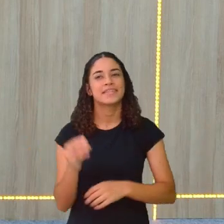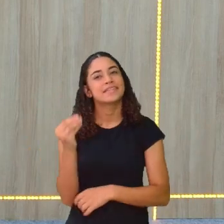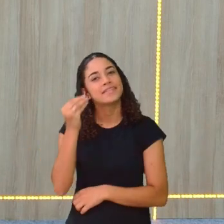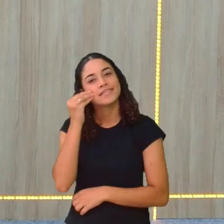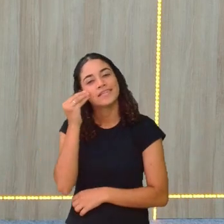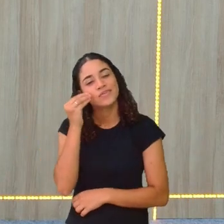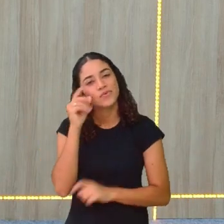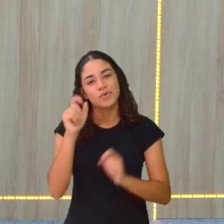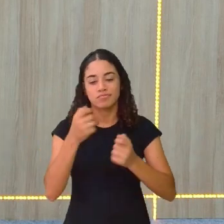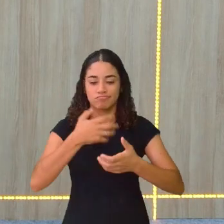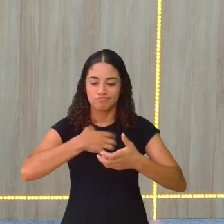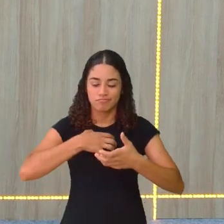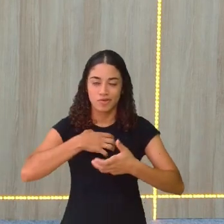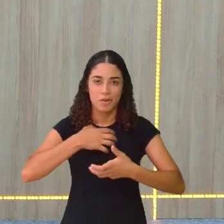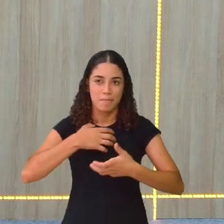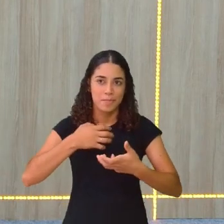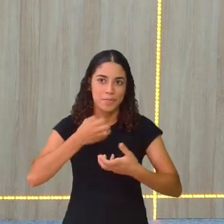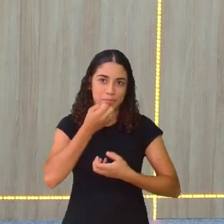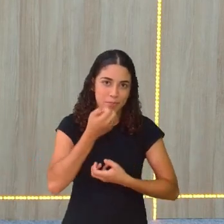a